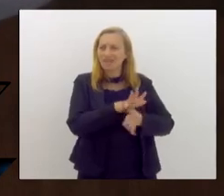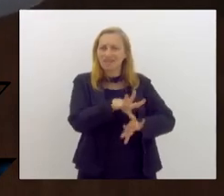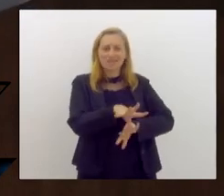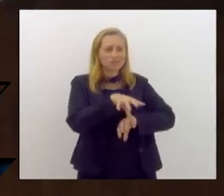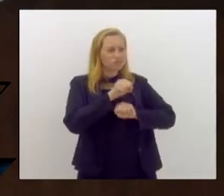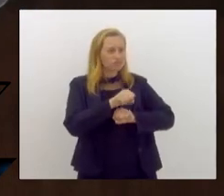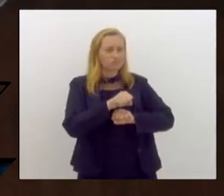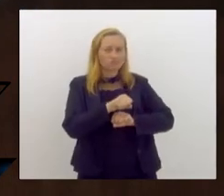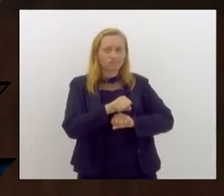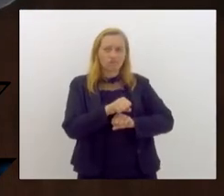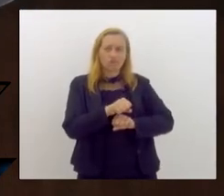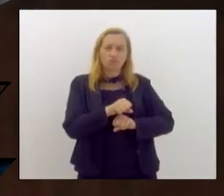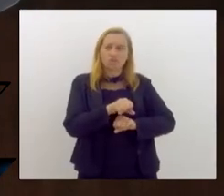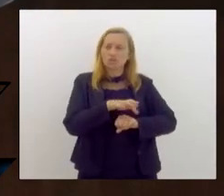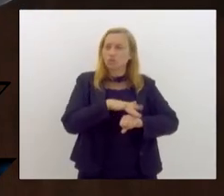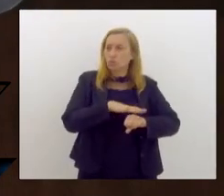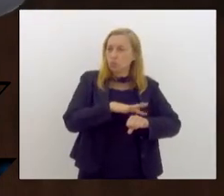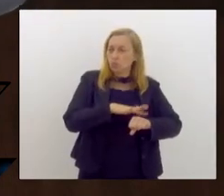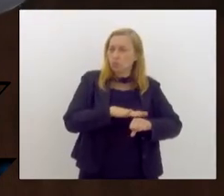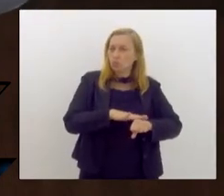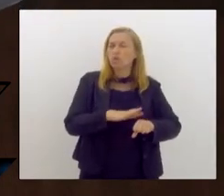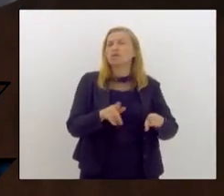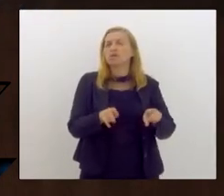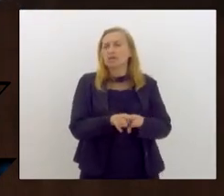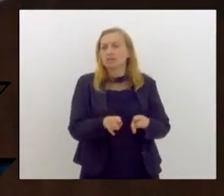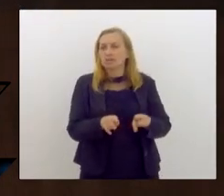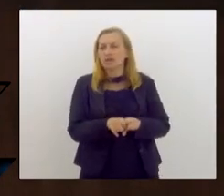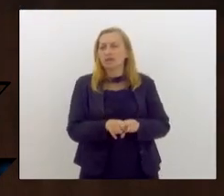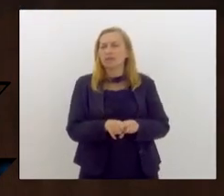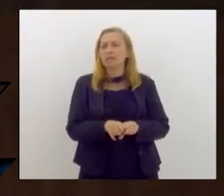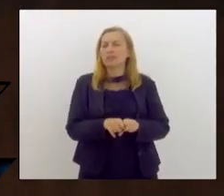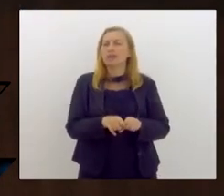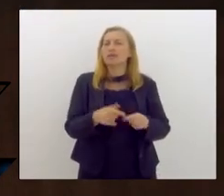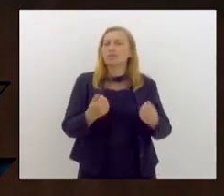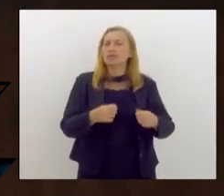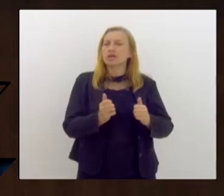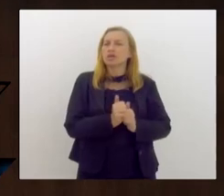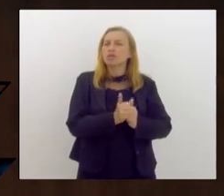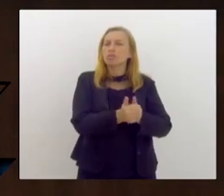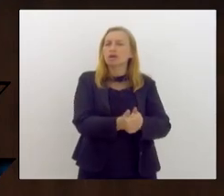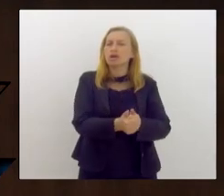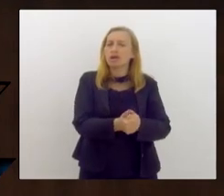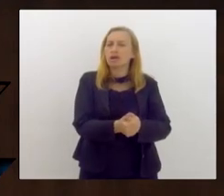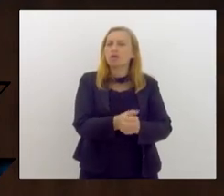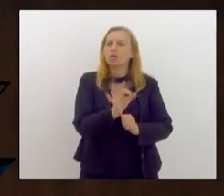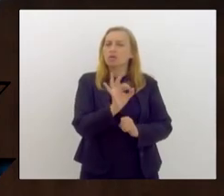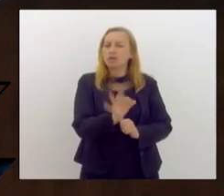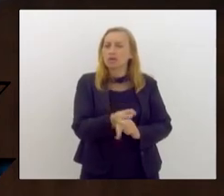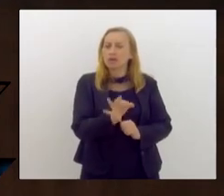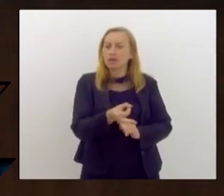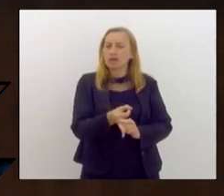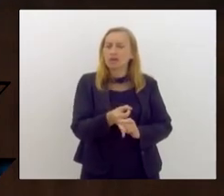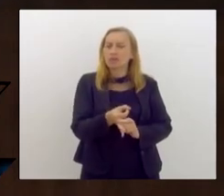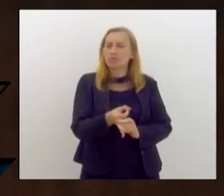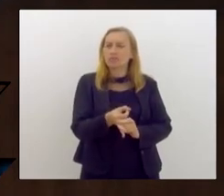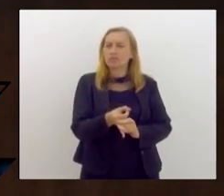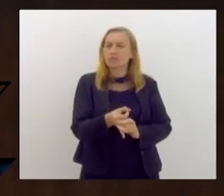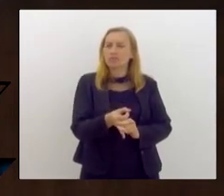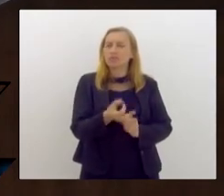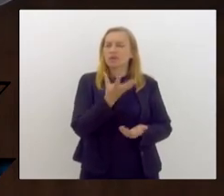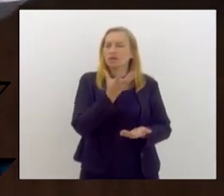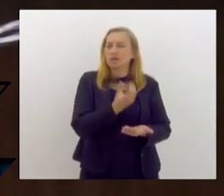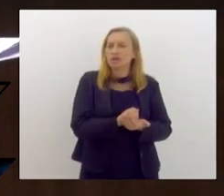né, devendo, inclusive, né, acompanhar aí aquilo que é determinado no